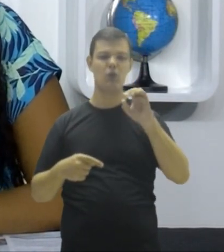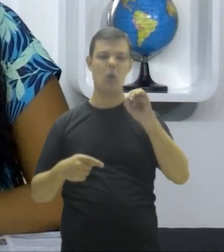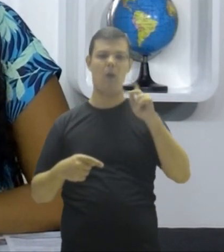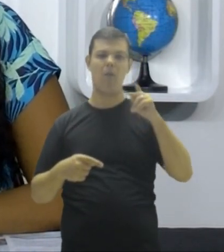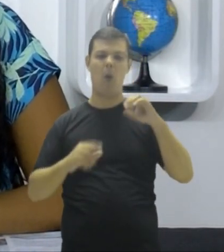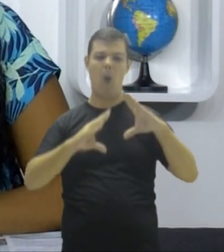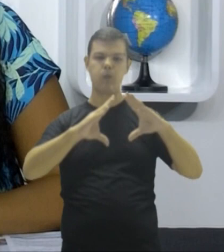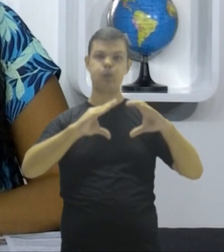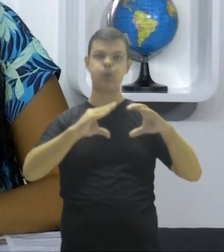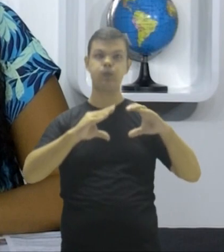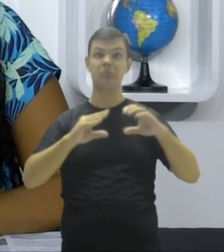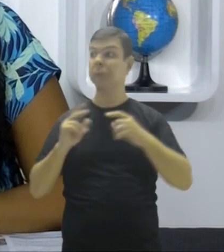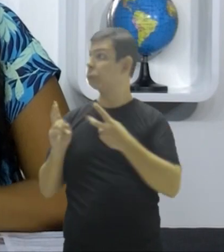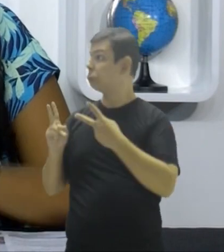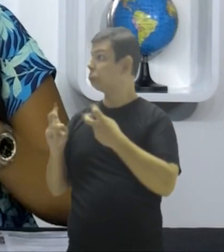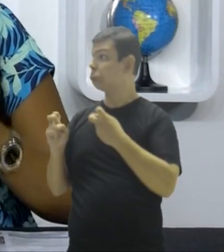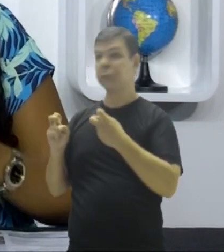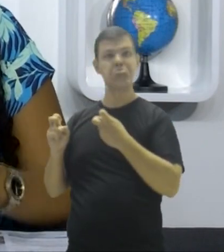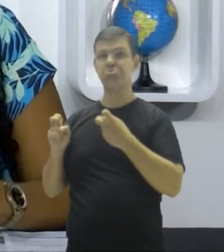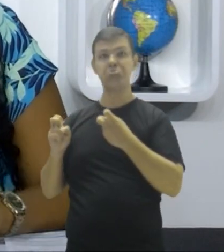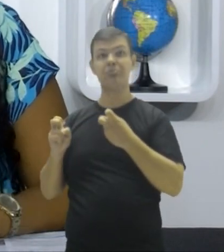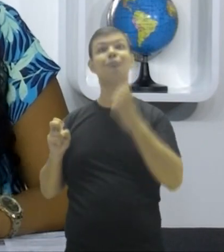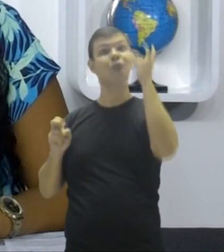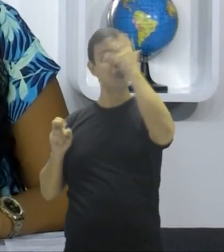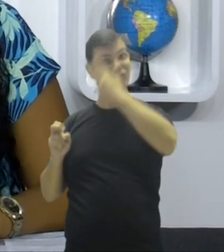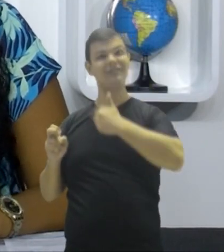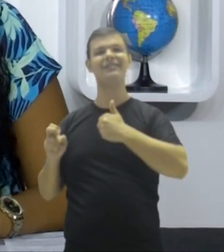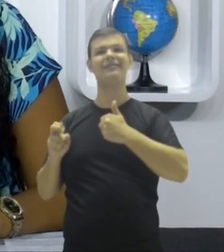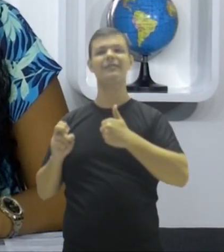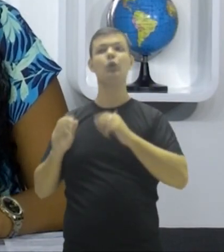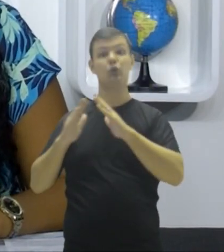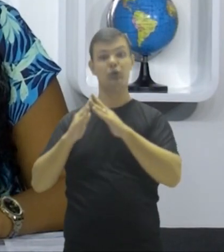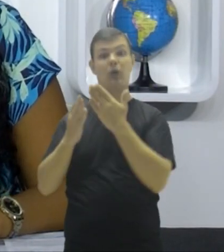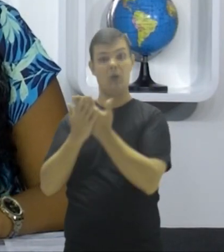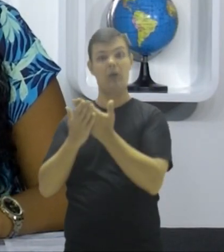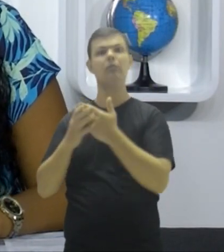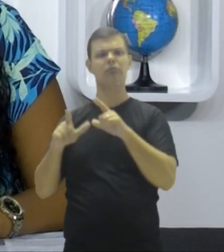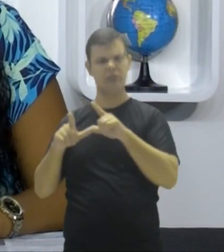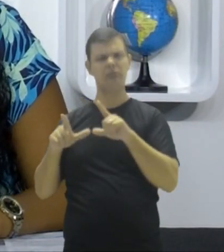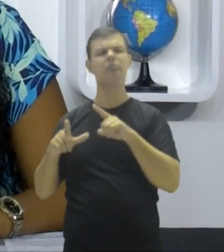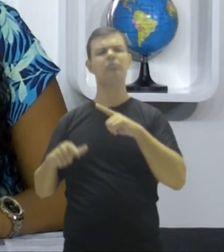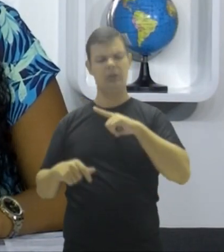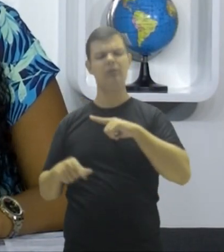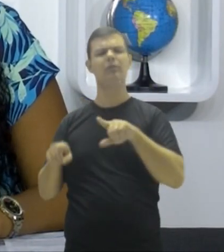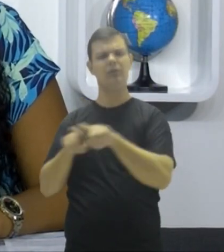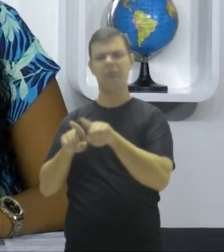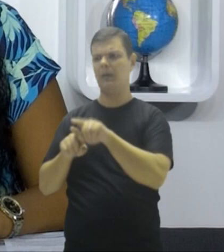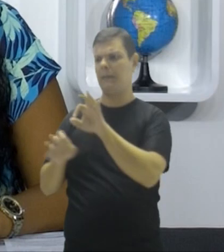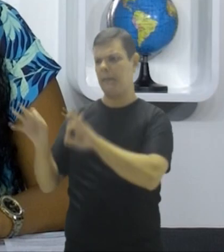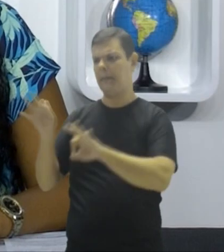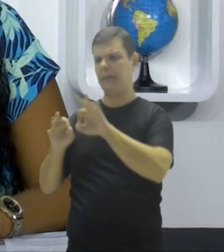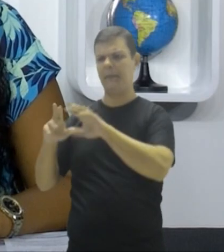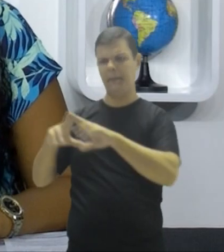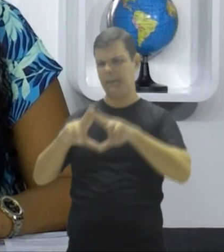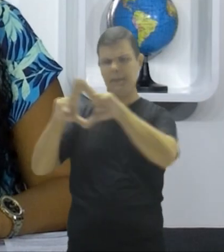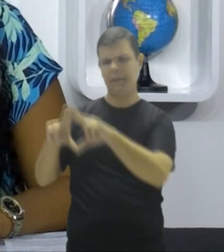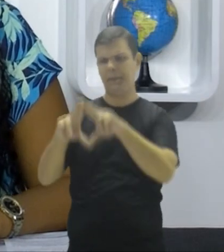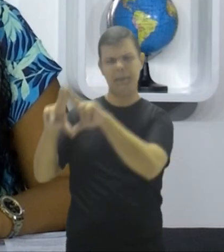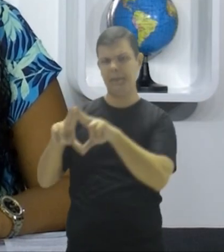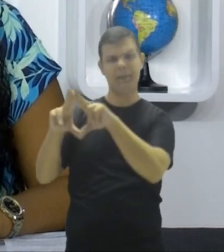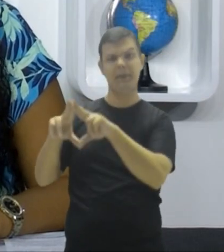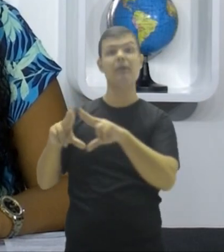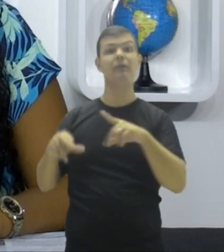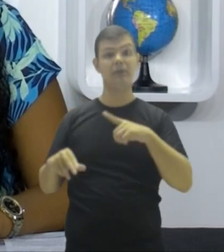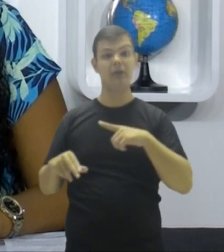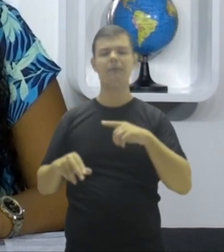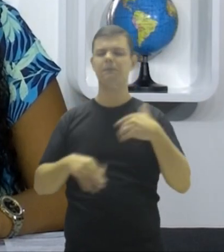Olha só, ficou tão bonito, vocês nem percebem. Lá na nossa escola também a gente trabalha muito com materiais sustentáveis. Então a professora Elane, eu